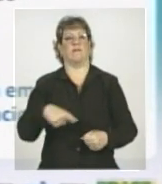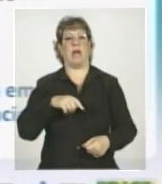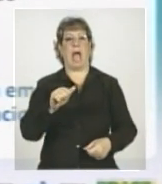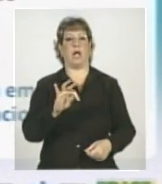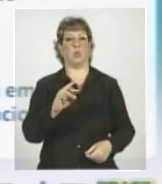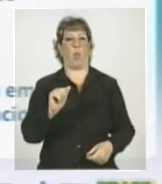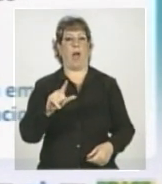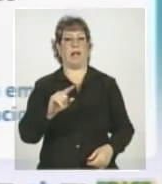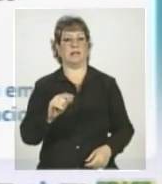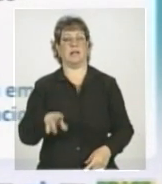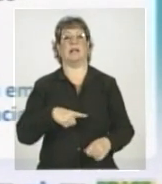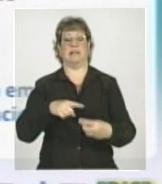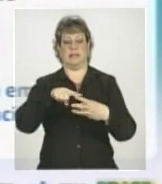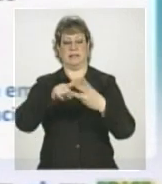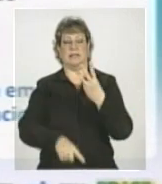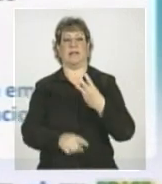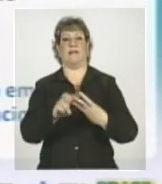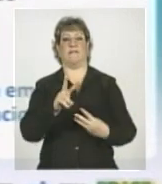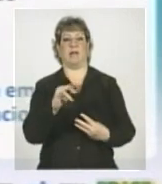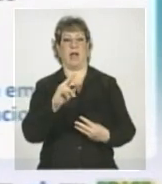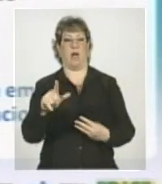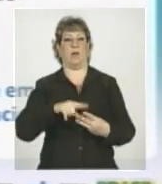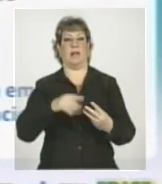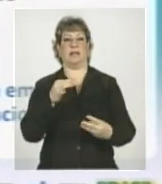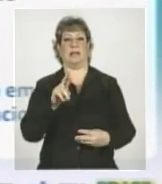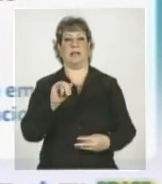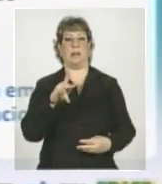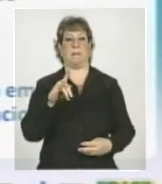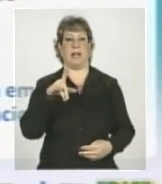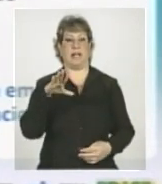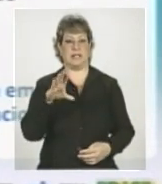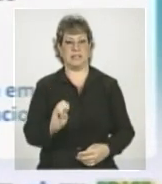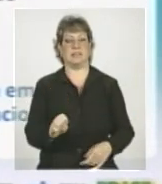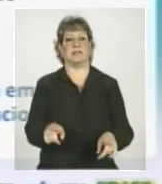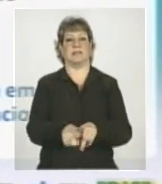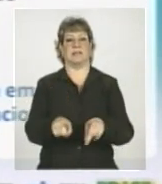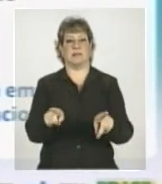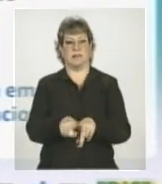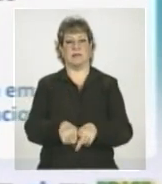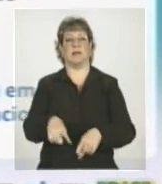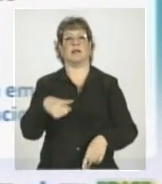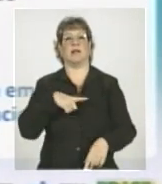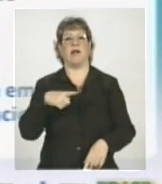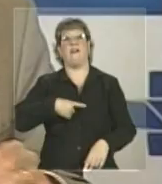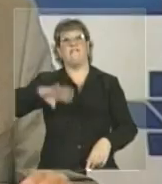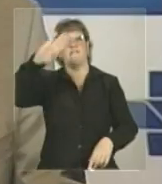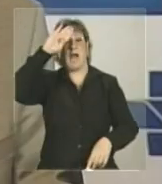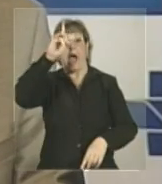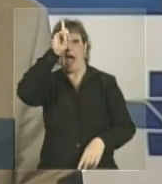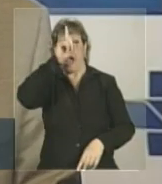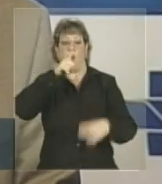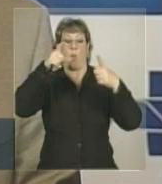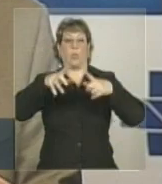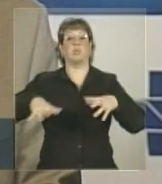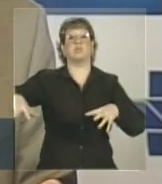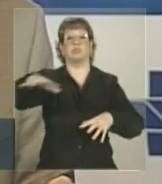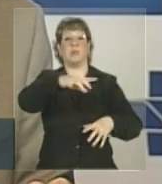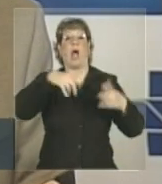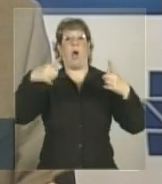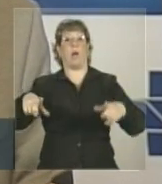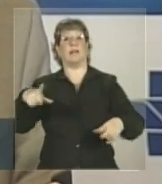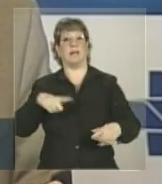atualizar, a tríplice viral, né, para evitar também outras doenças que podem ter transmissão rápida aí dentro, e a febre amarela naquelas áreas onde